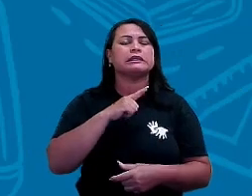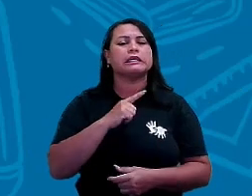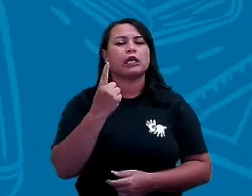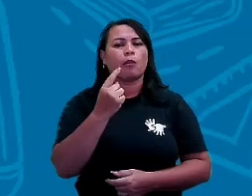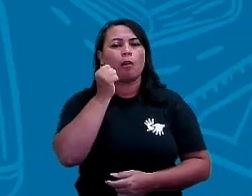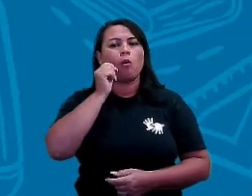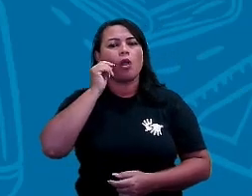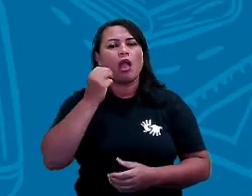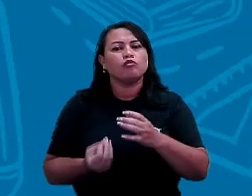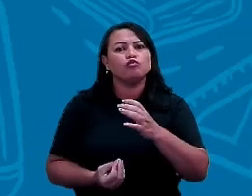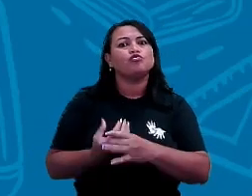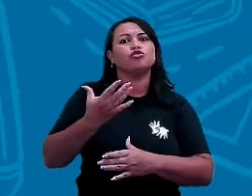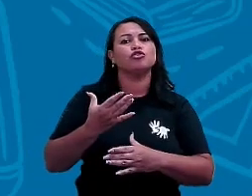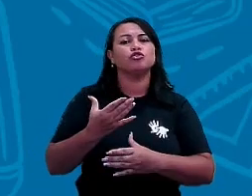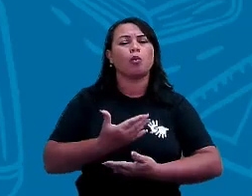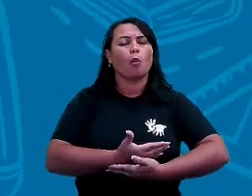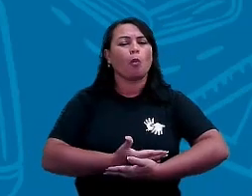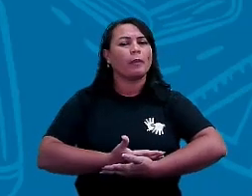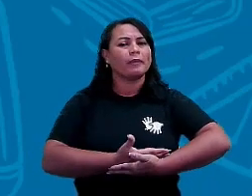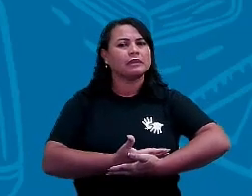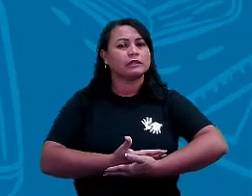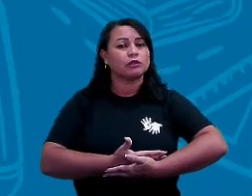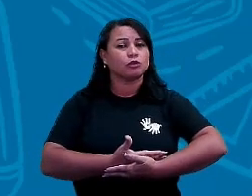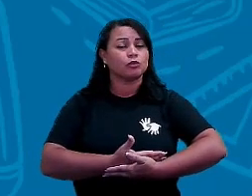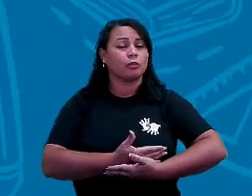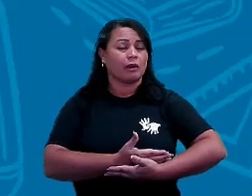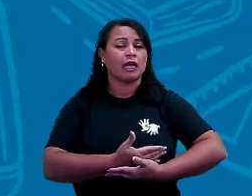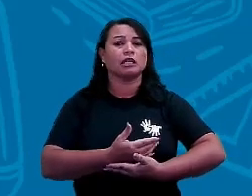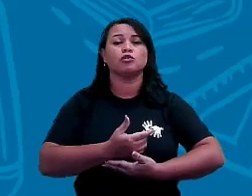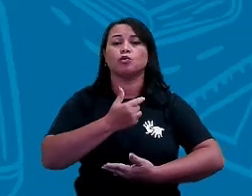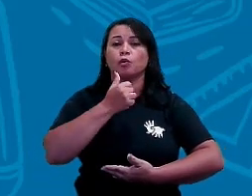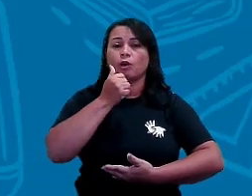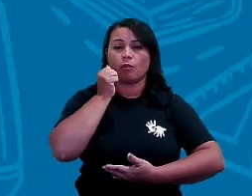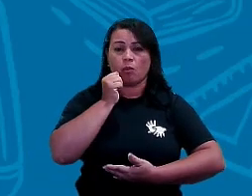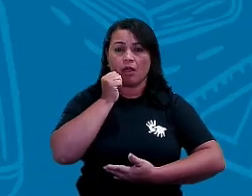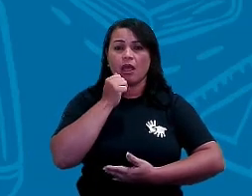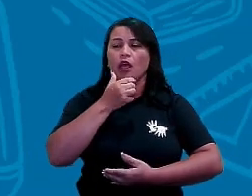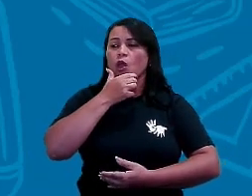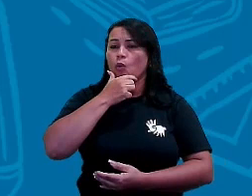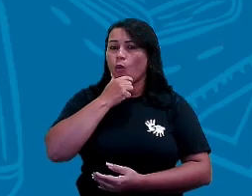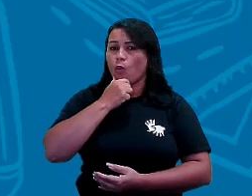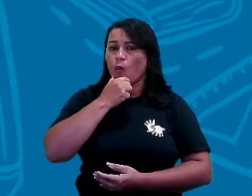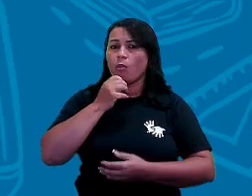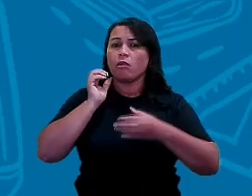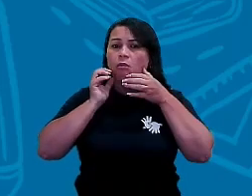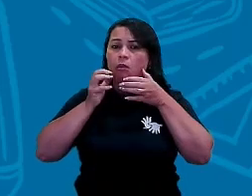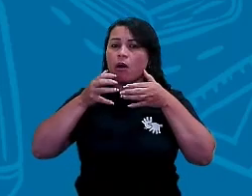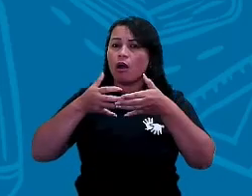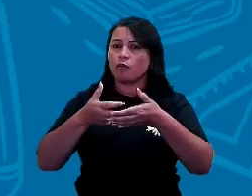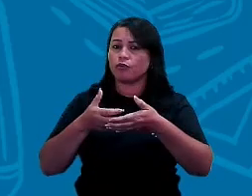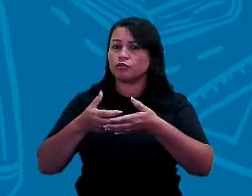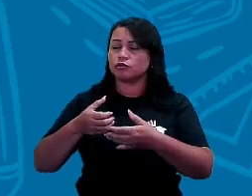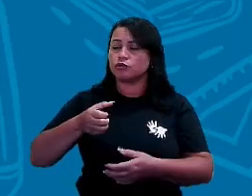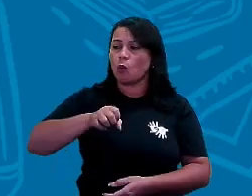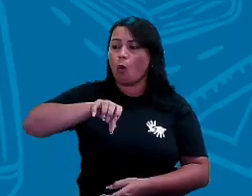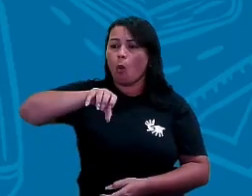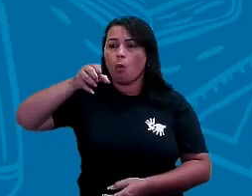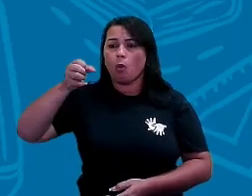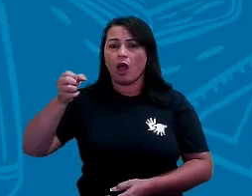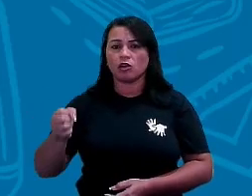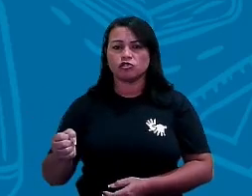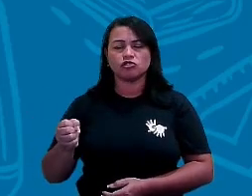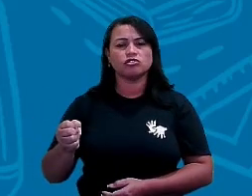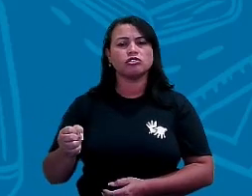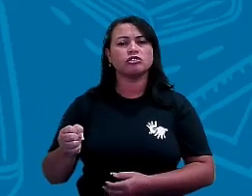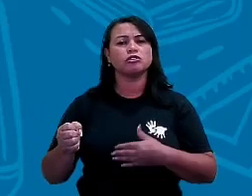criança no braço, tendo ao lado um ancião barbudo com um cajado. E eles, além de